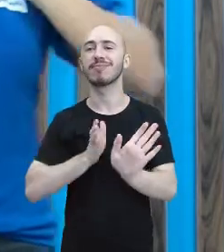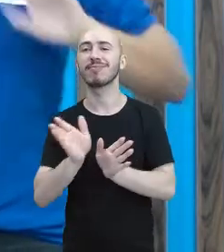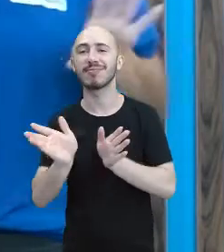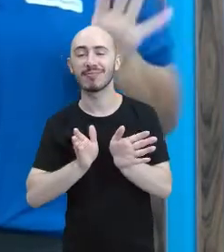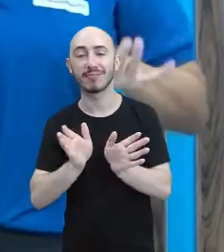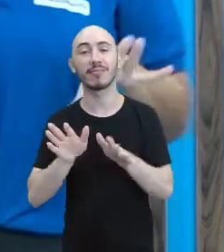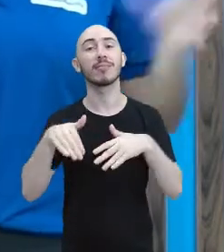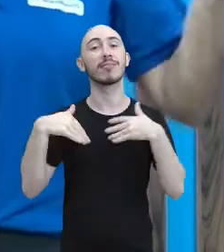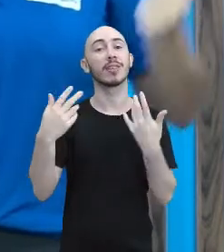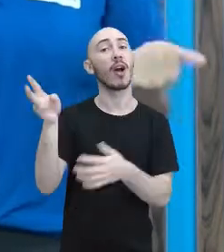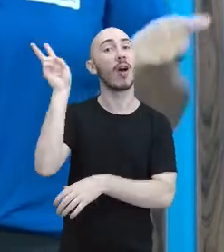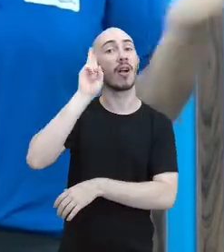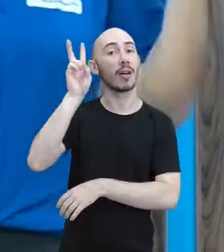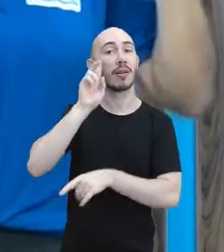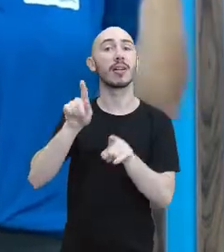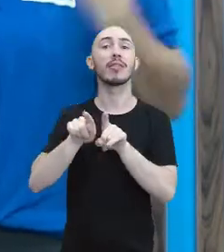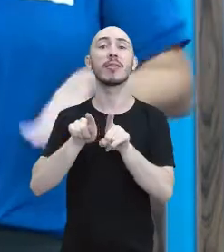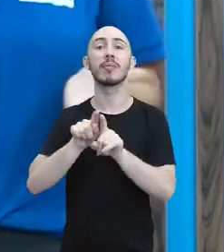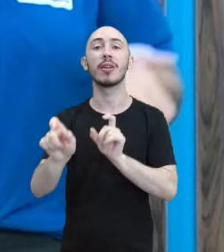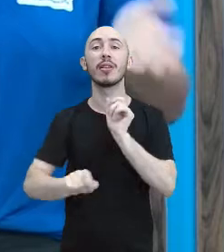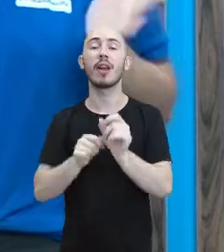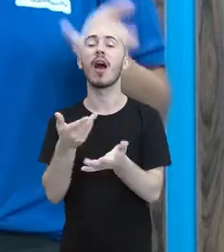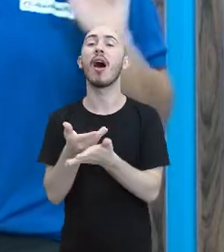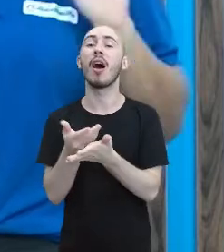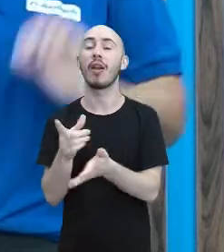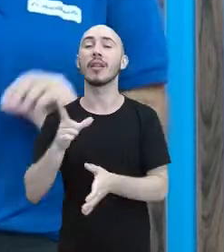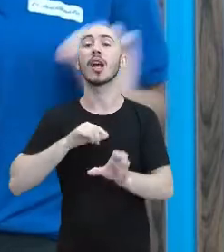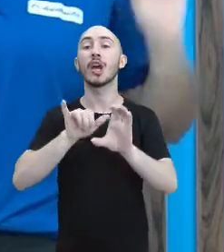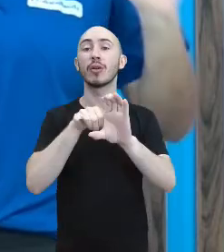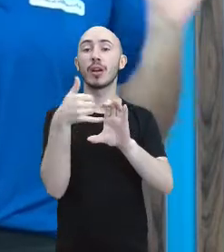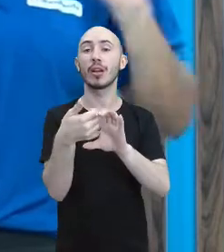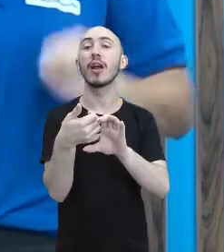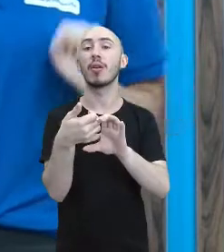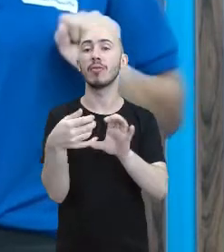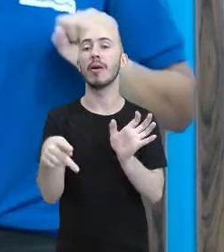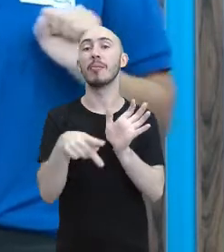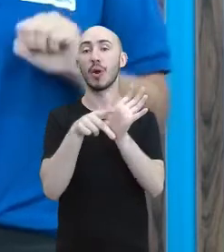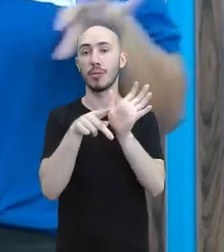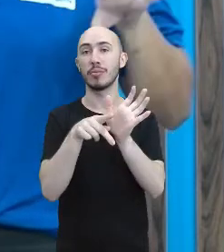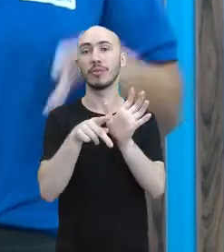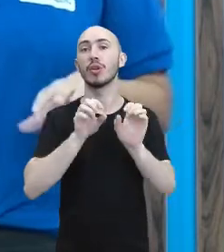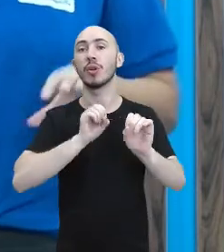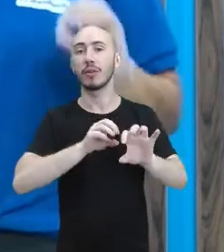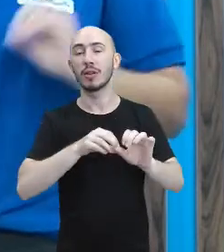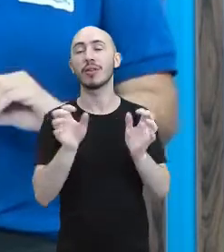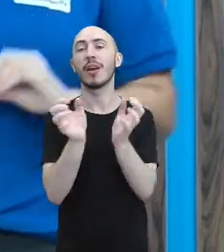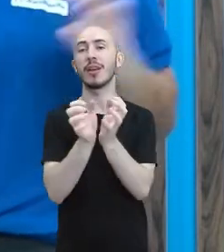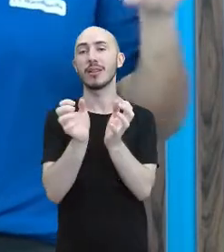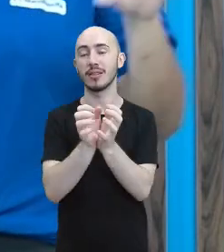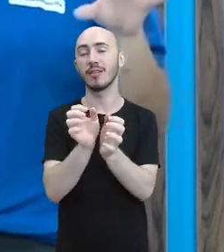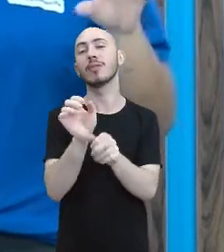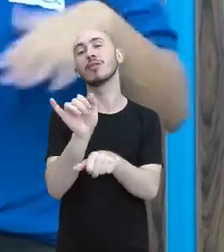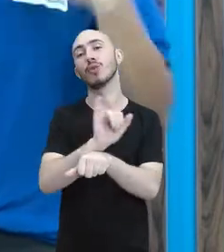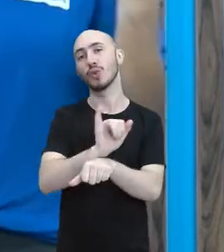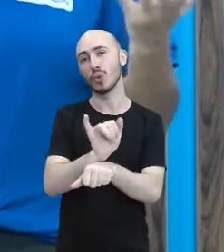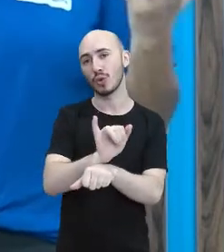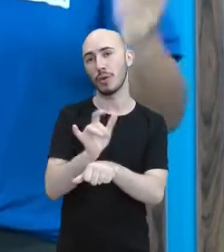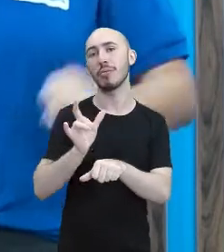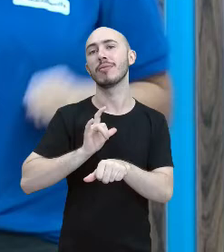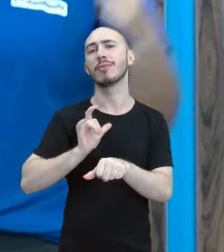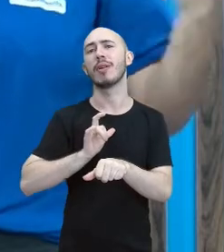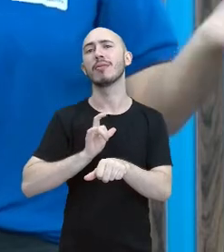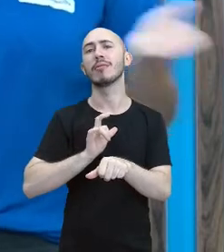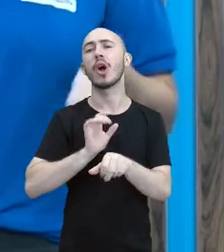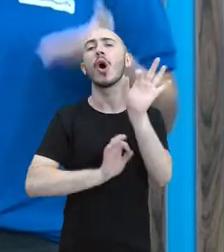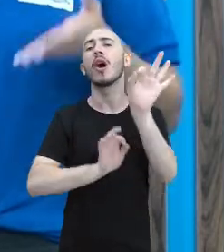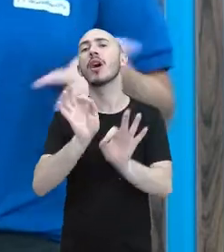Lembrando também que nossas aulas estão presentes no canal do YouTube Educa Recife. E lá elas estão divididas